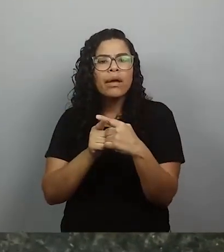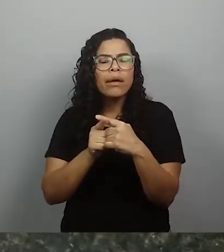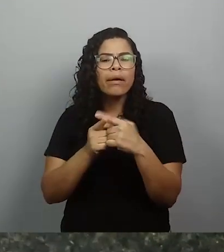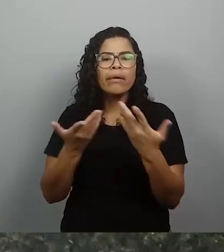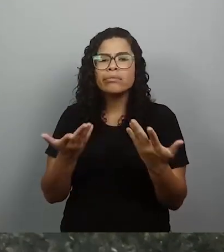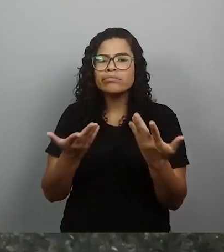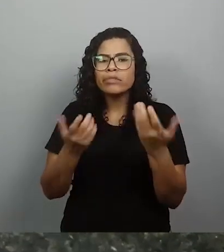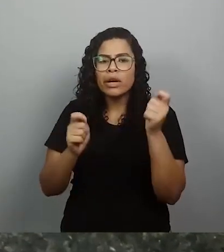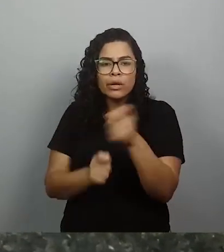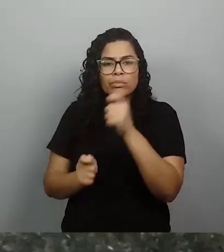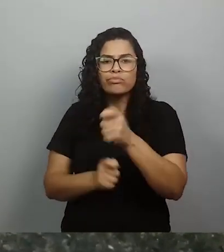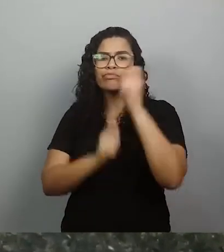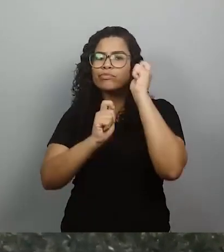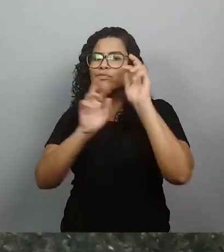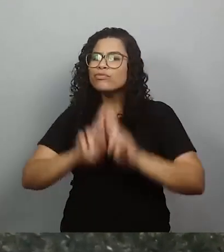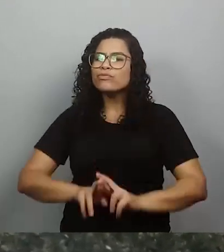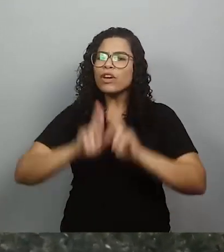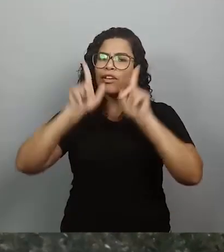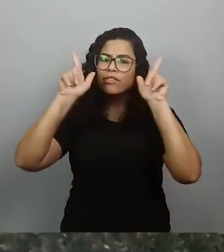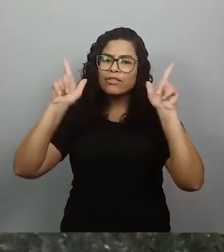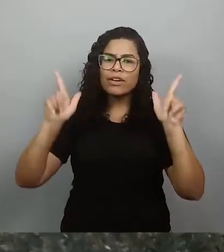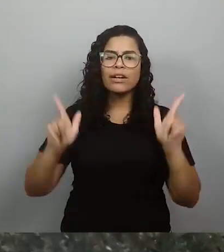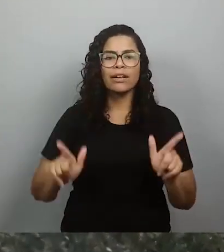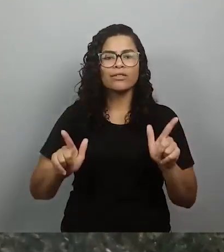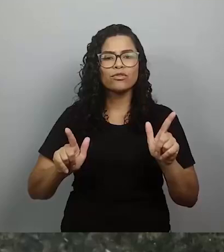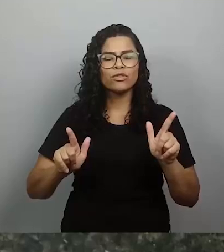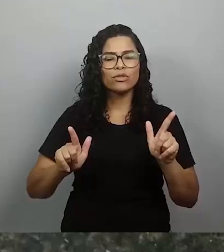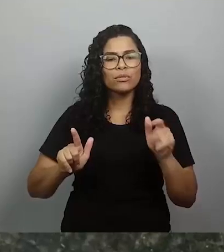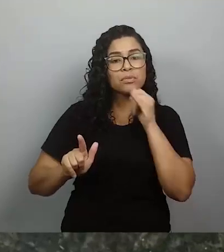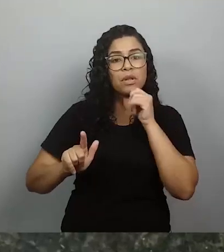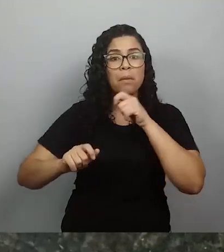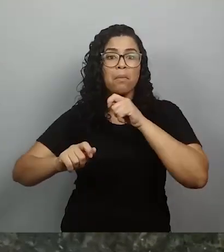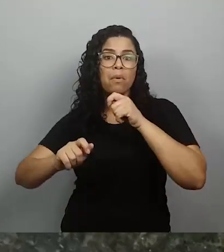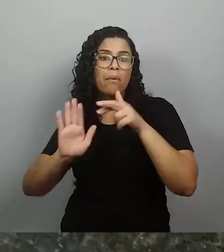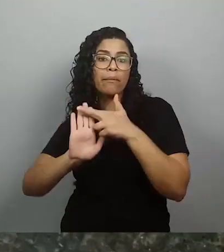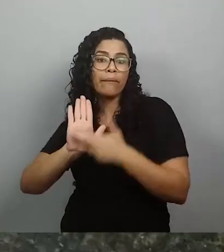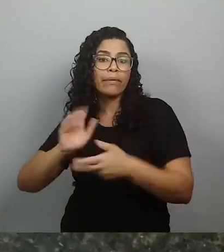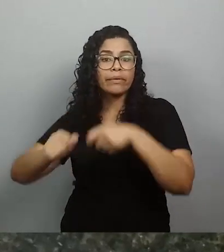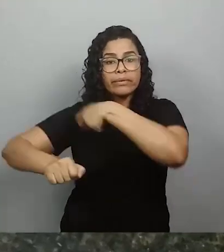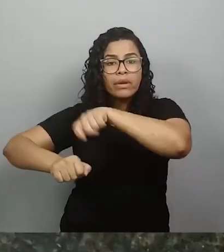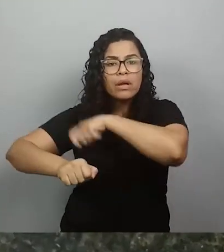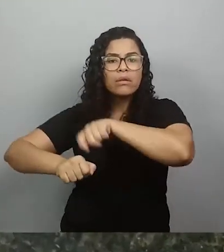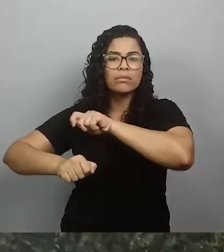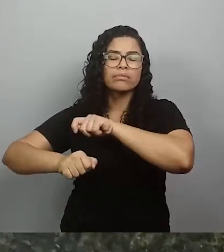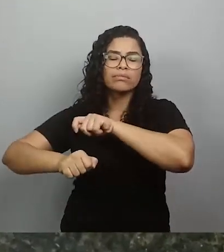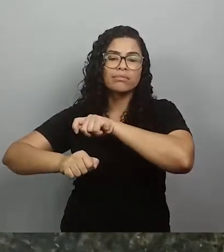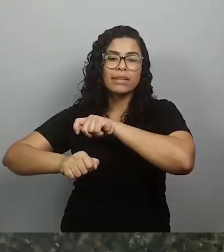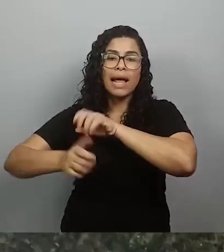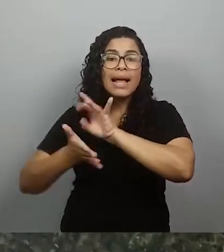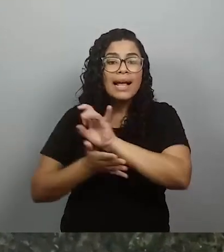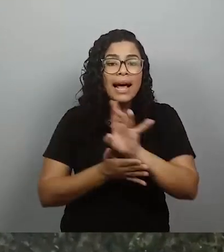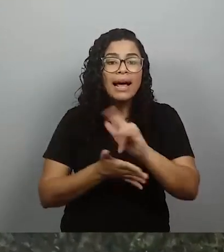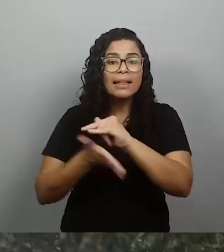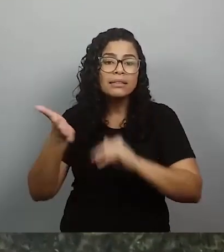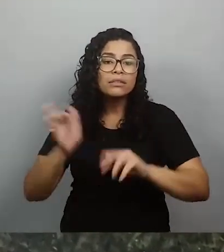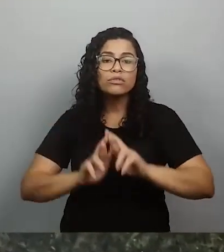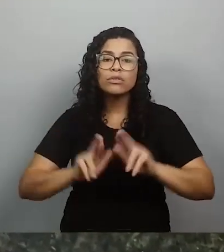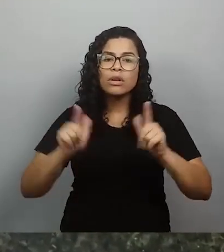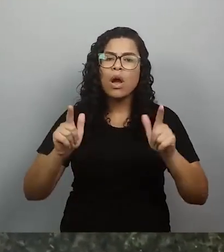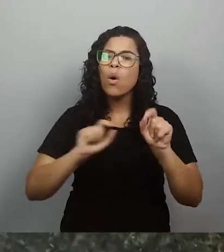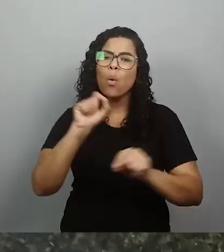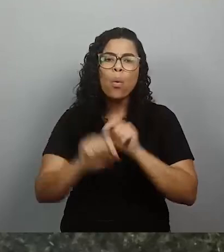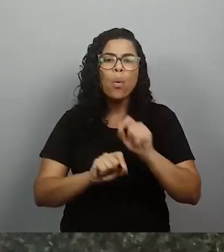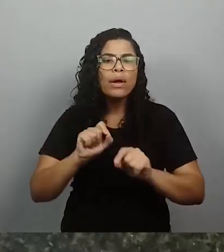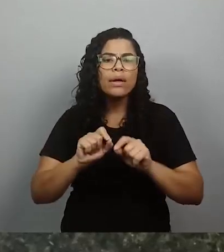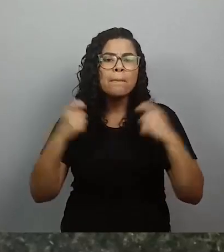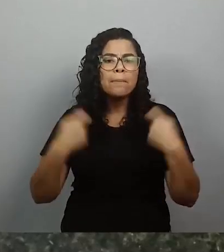de uma fábula e diferente também de uma receita? O que uma história precisa para ser